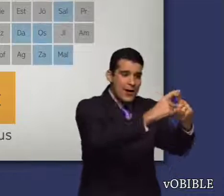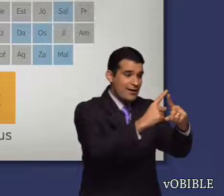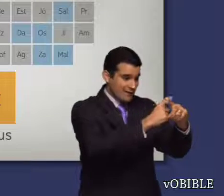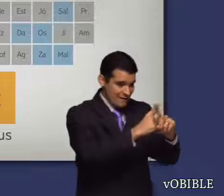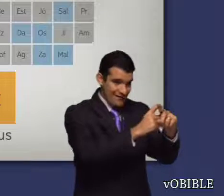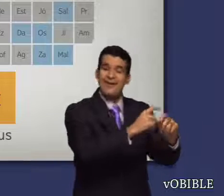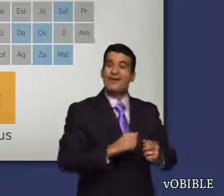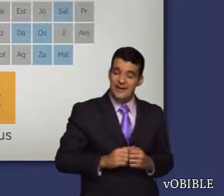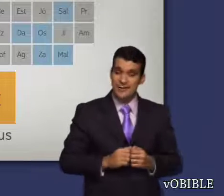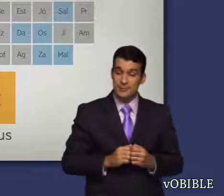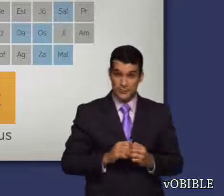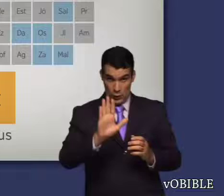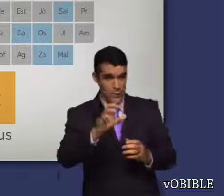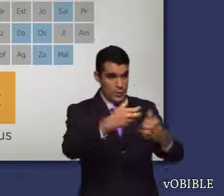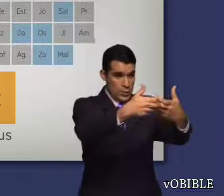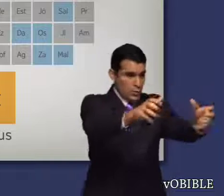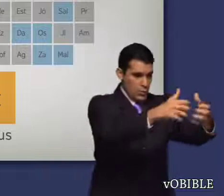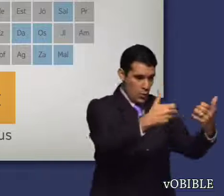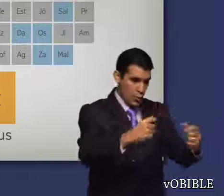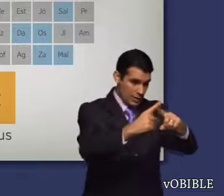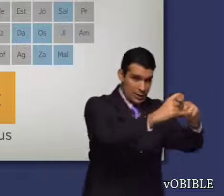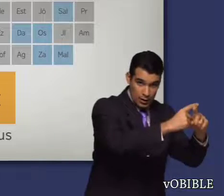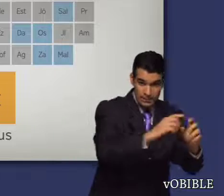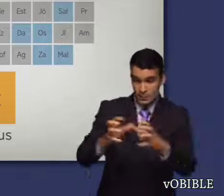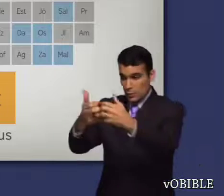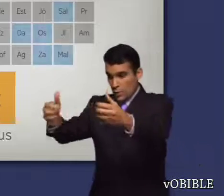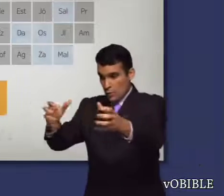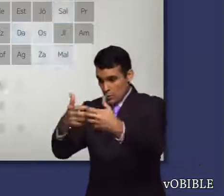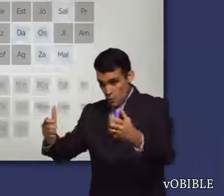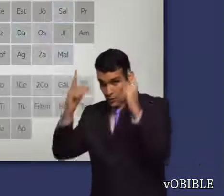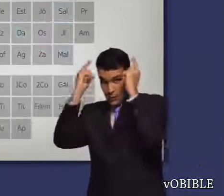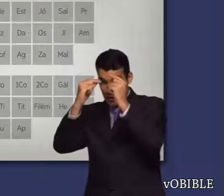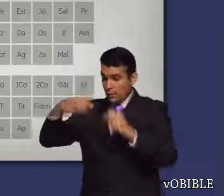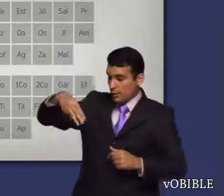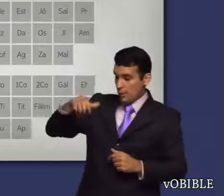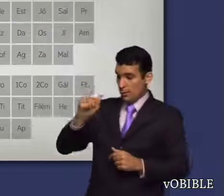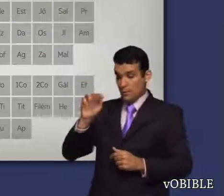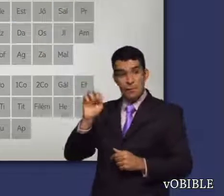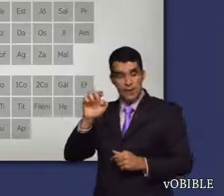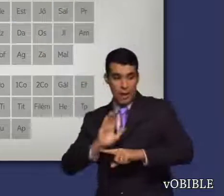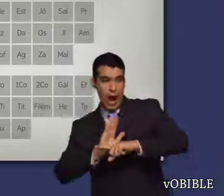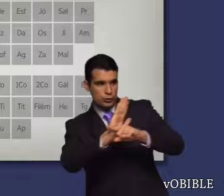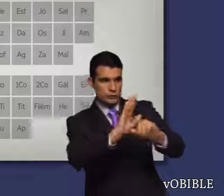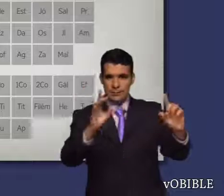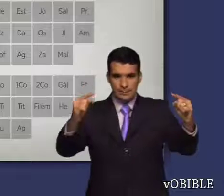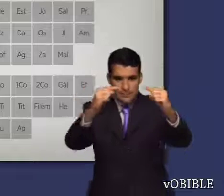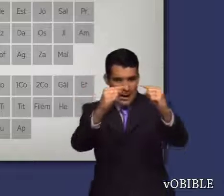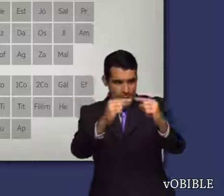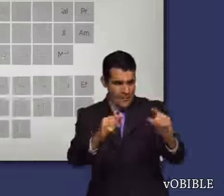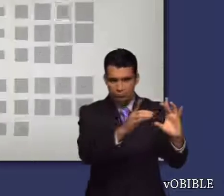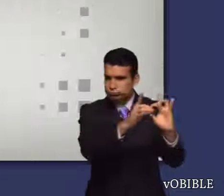escrituras hebraicas. Não é para menos que Mateus tenha sido descrito como uma ponte entre as escrituras hebraicas e as